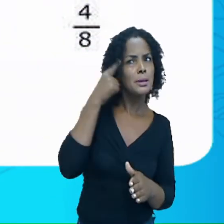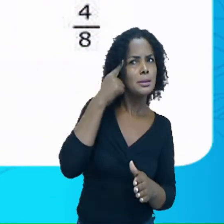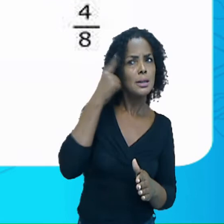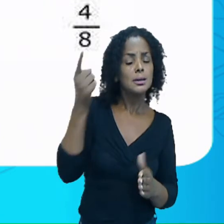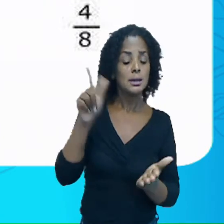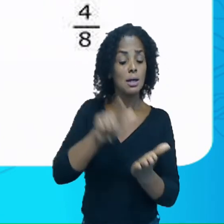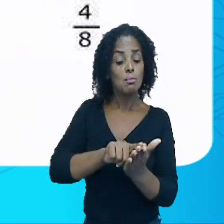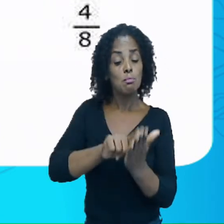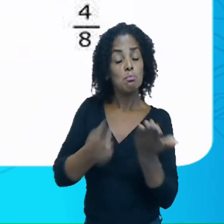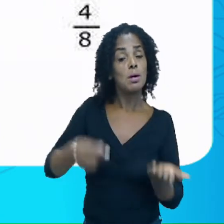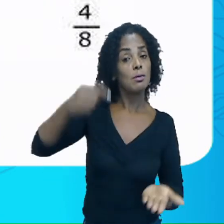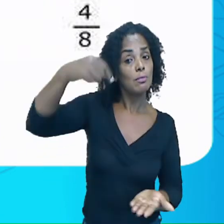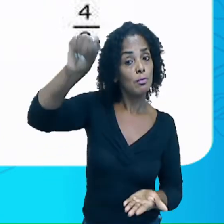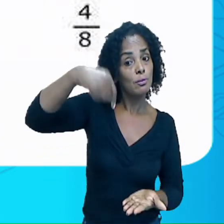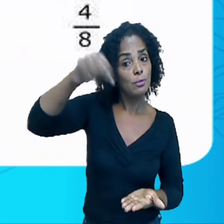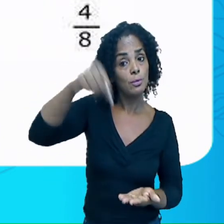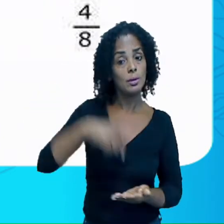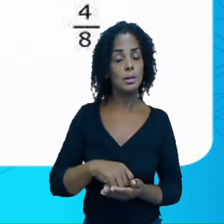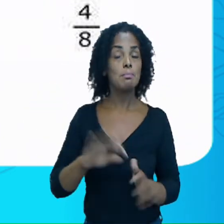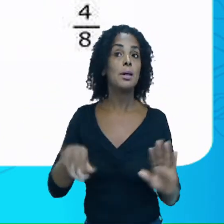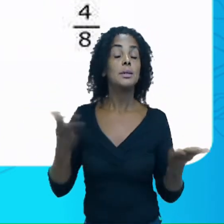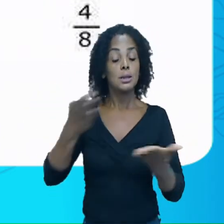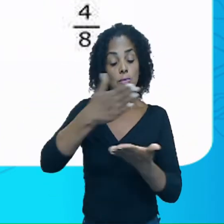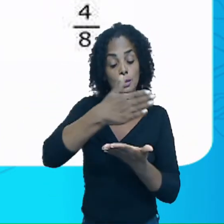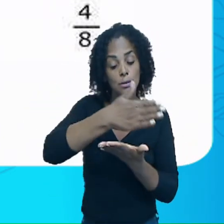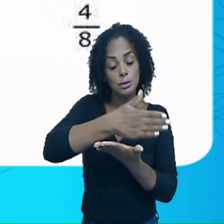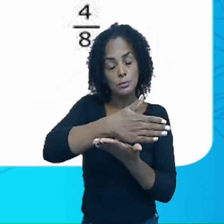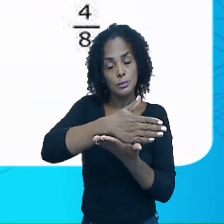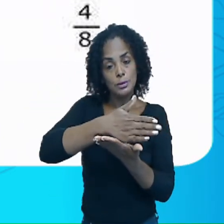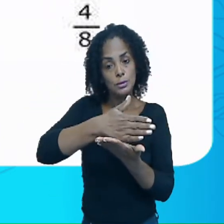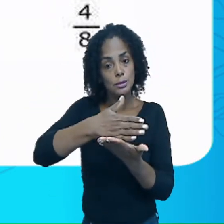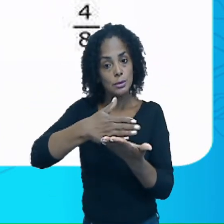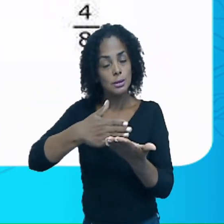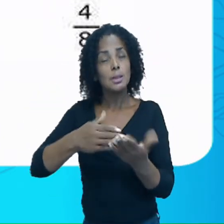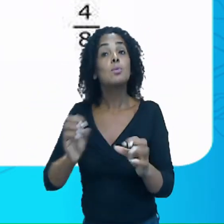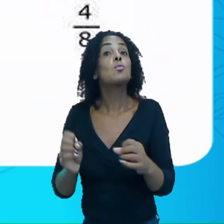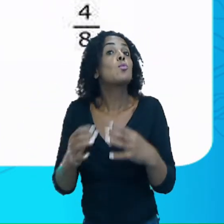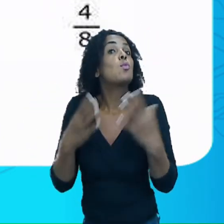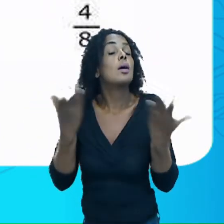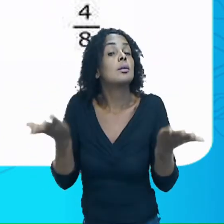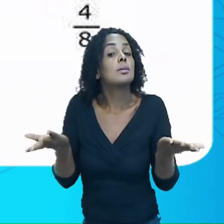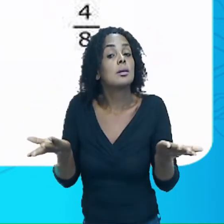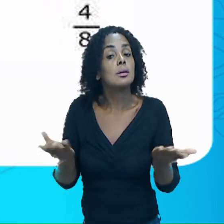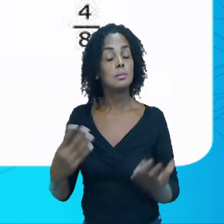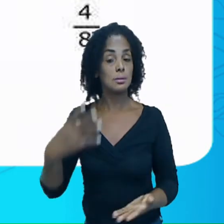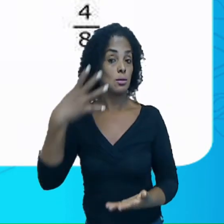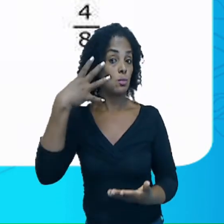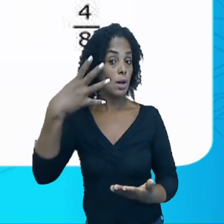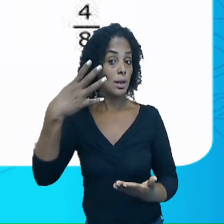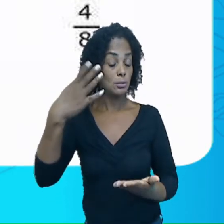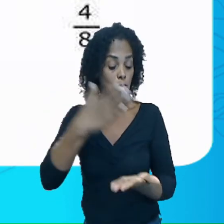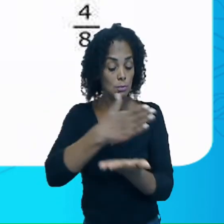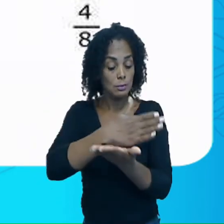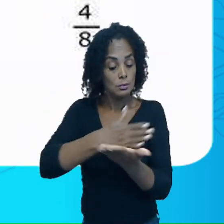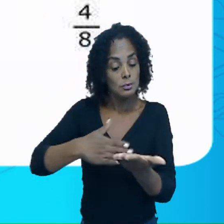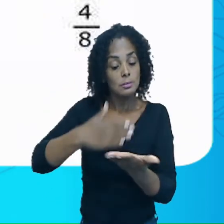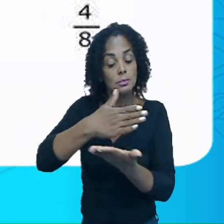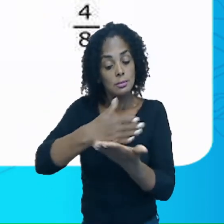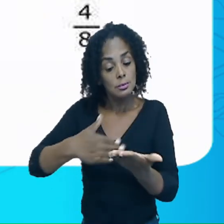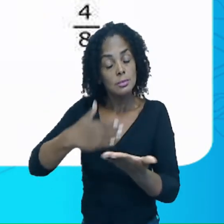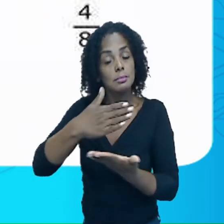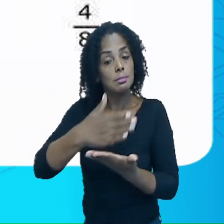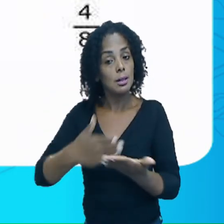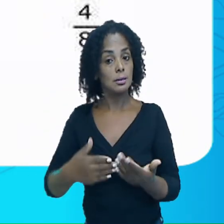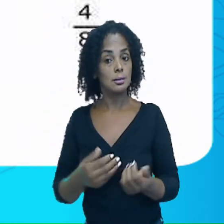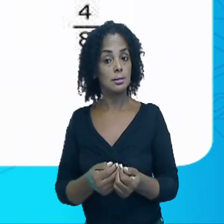inteira, mas eu dividi esta folha inteira em quantas partes? 4 partes. O número que está